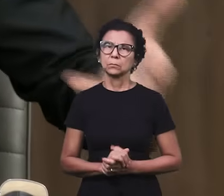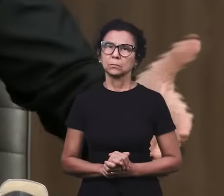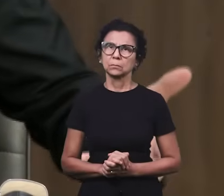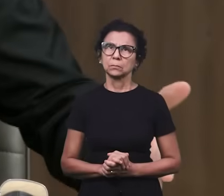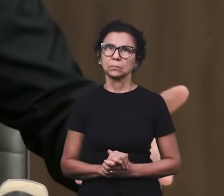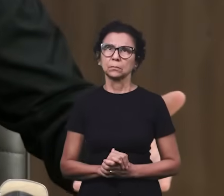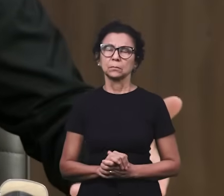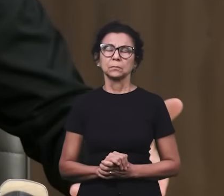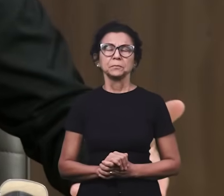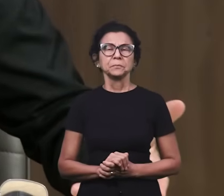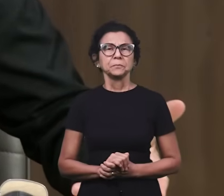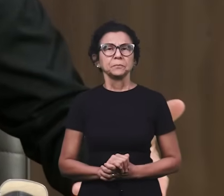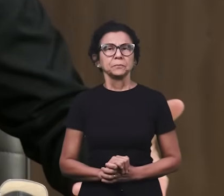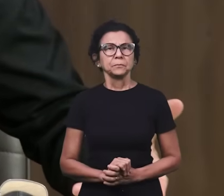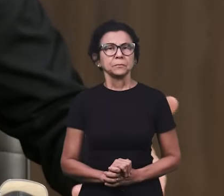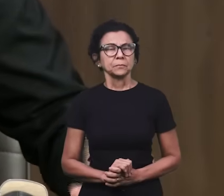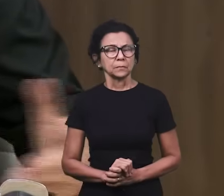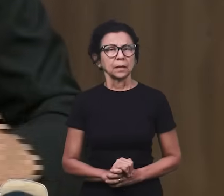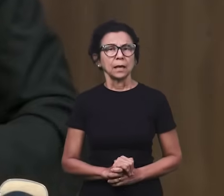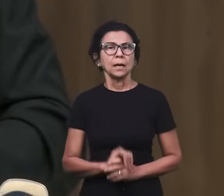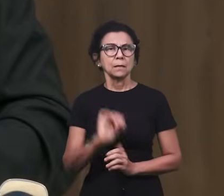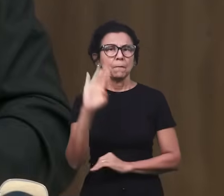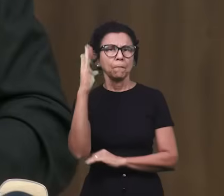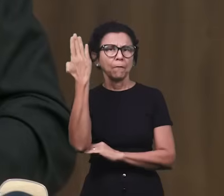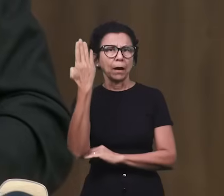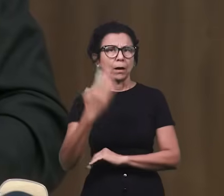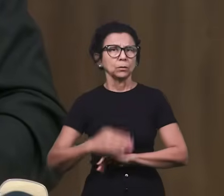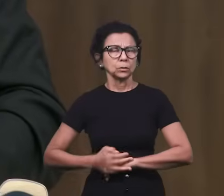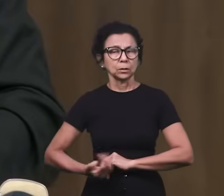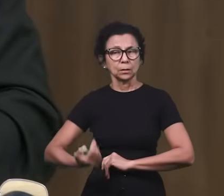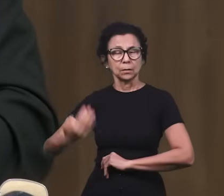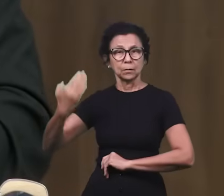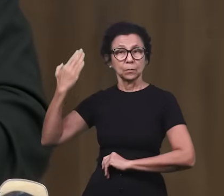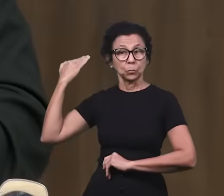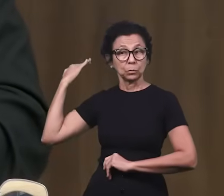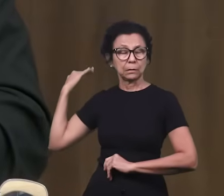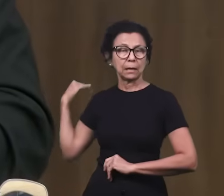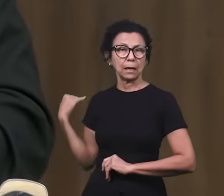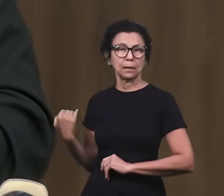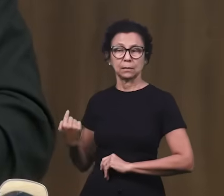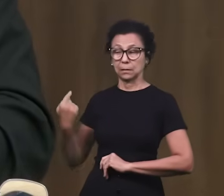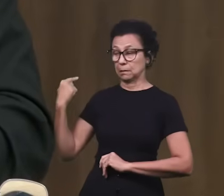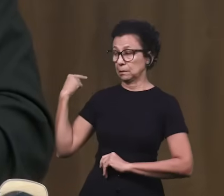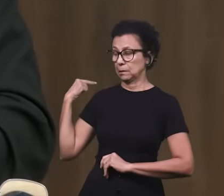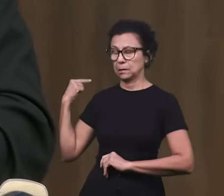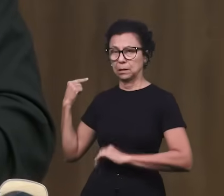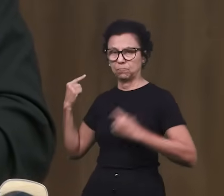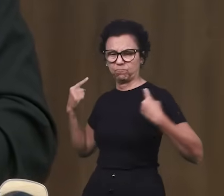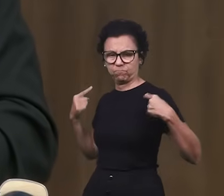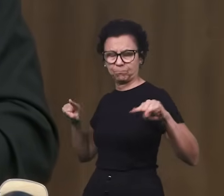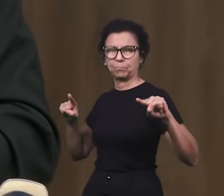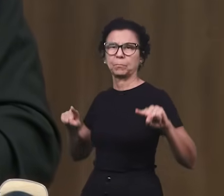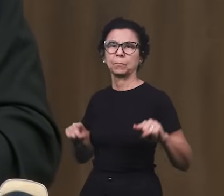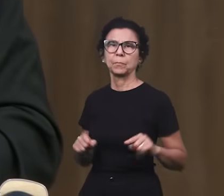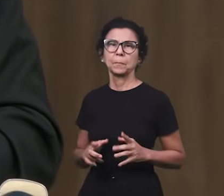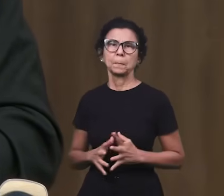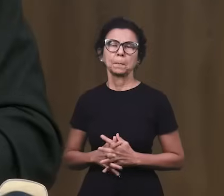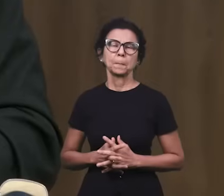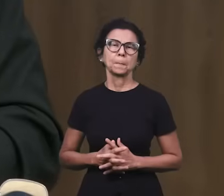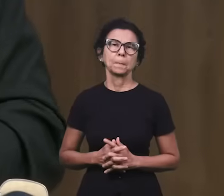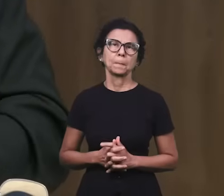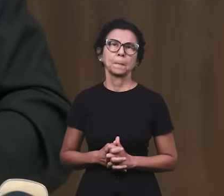frente estava sempre muito bem guarnecida, vinha por trás. É onde o adversário ataca por